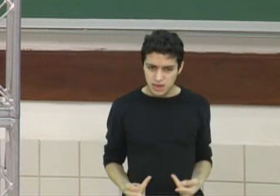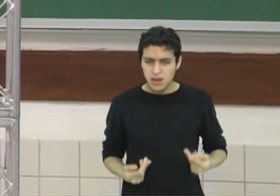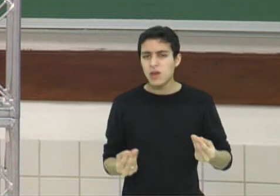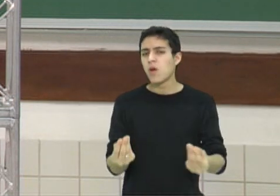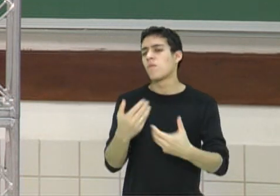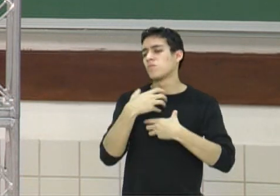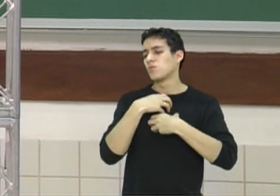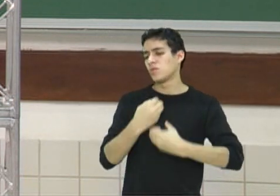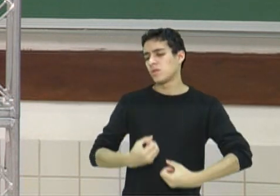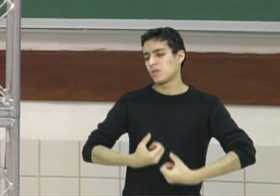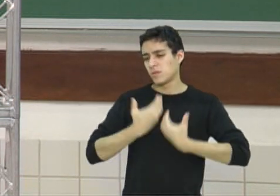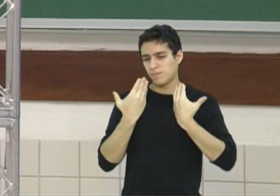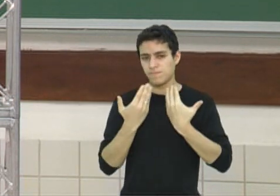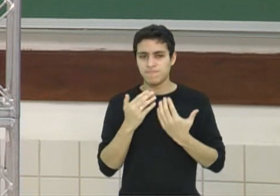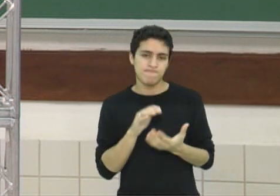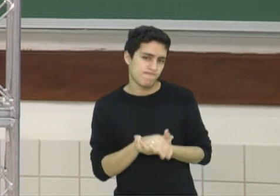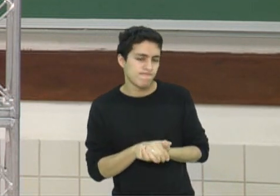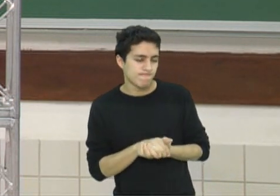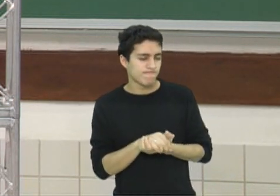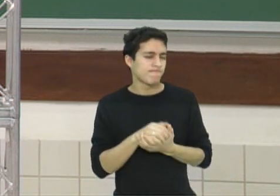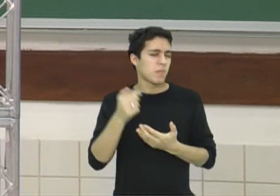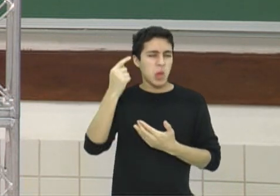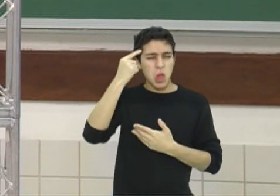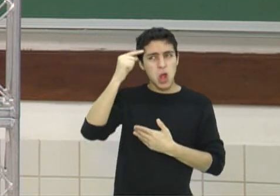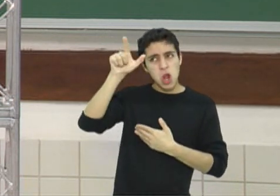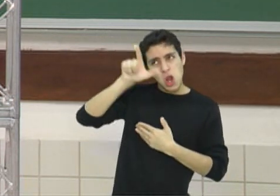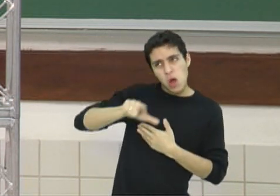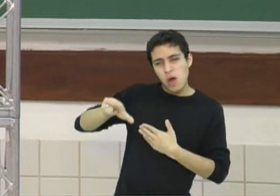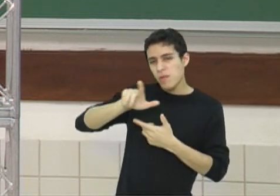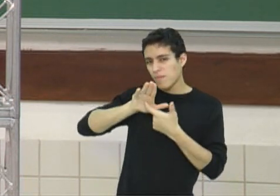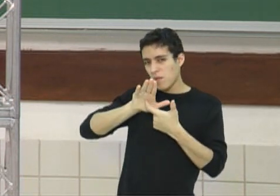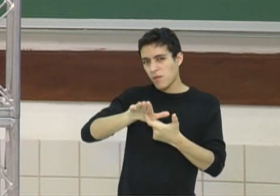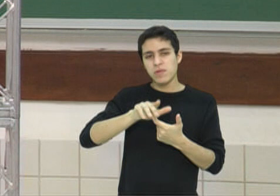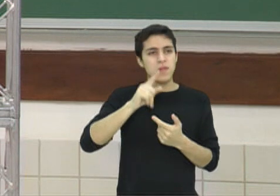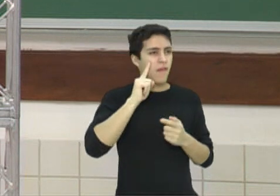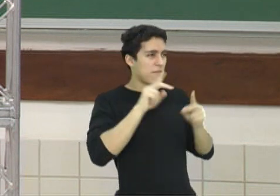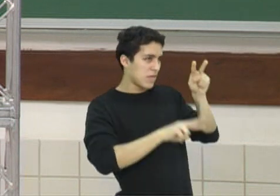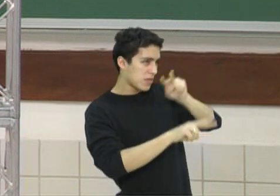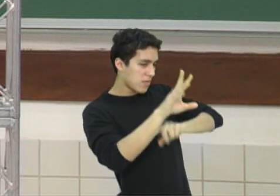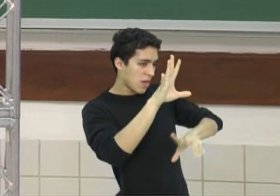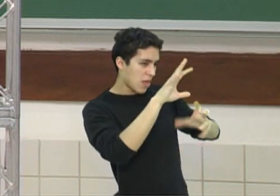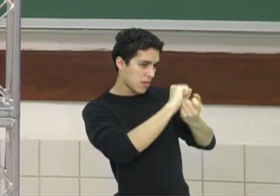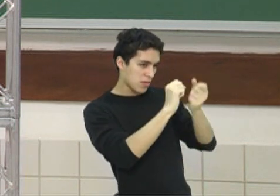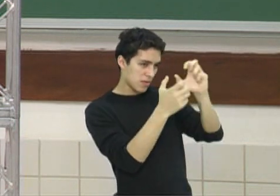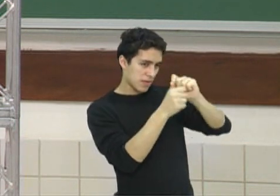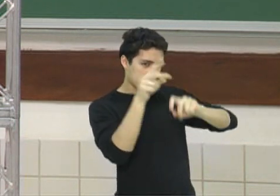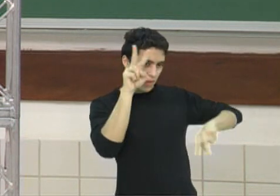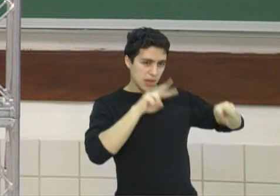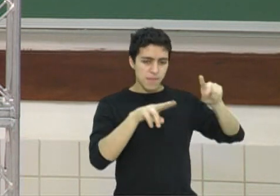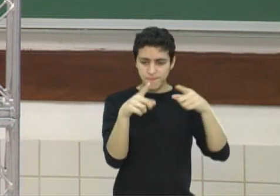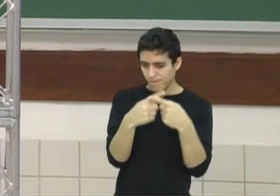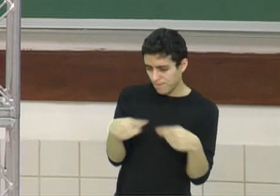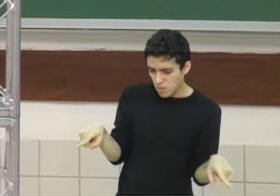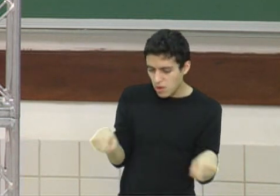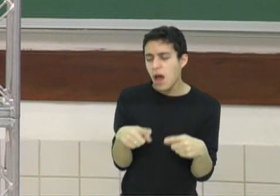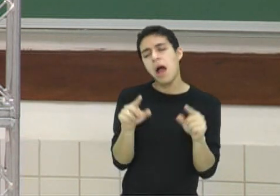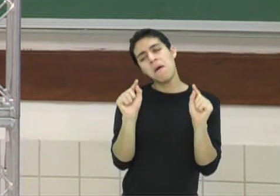feita? A própria lógica vai mostrar para vocês. Ou é feito por artes visuais, ou é feito por música, ou é feito